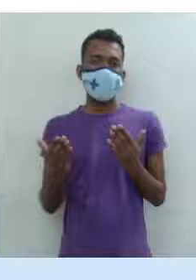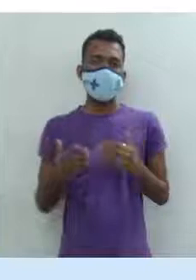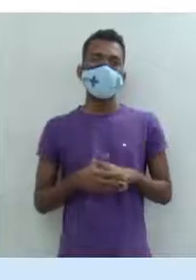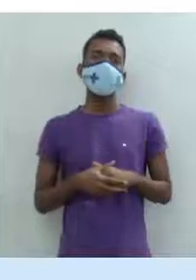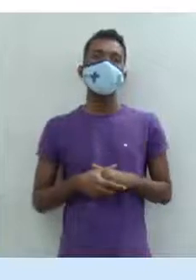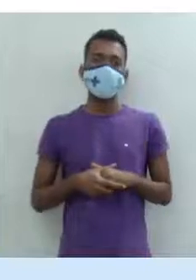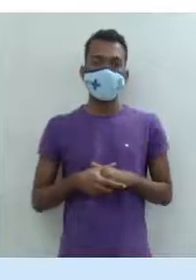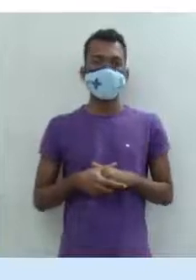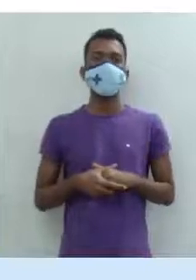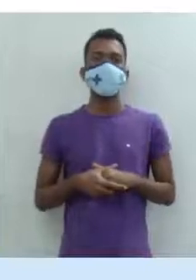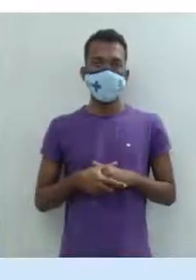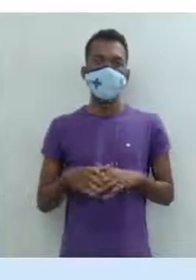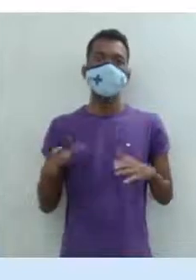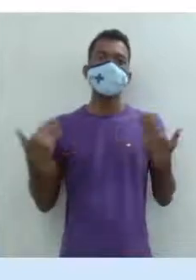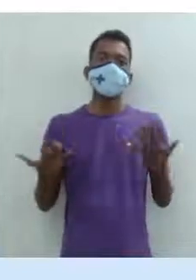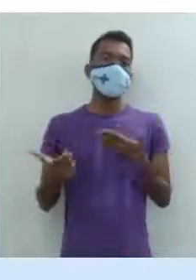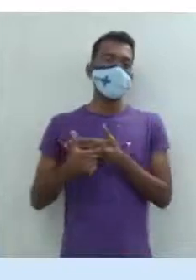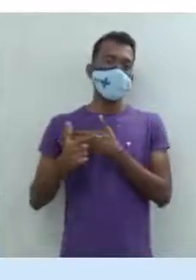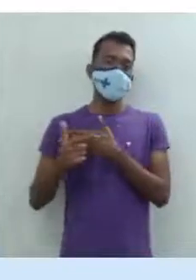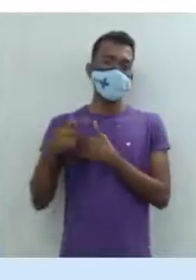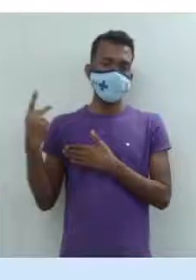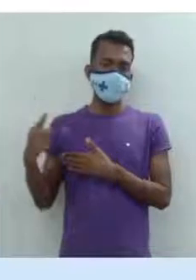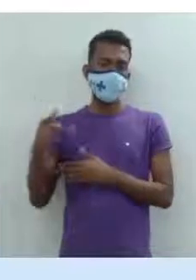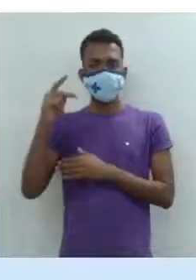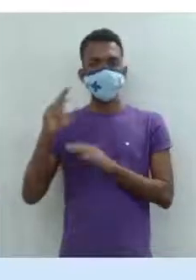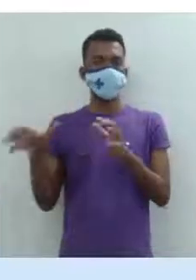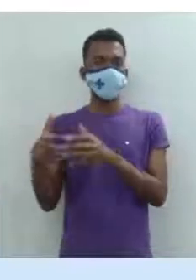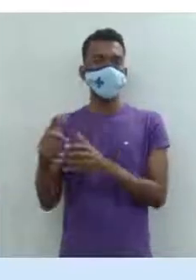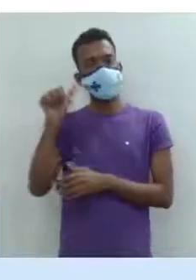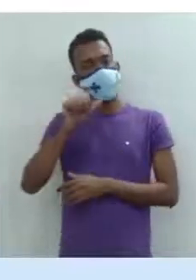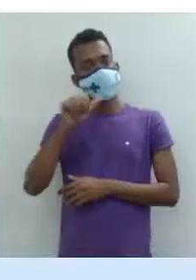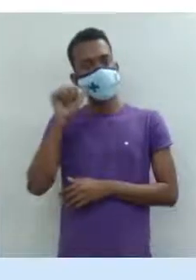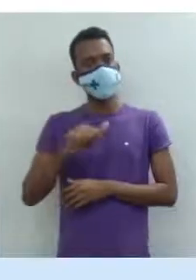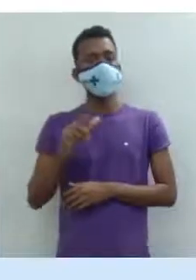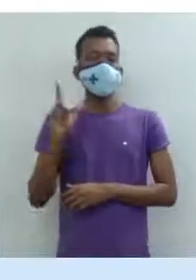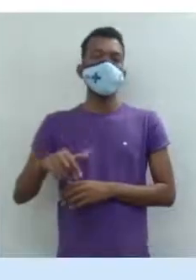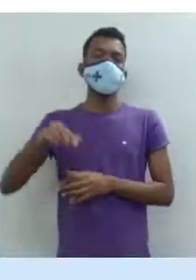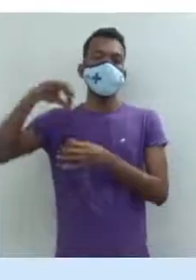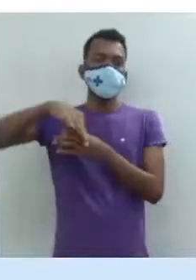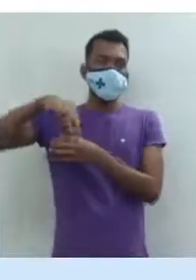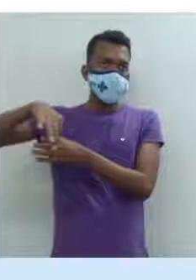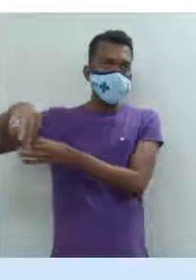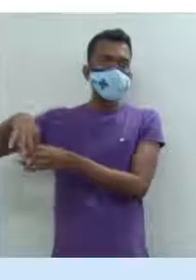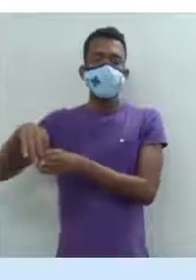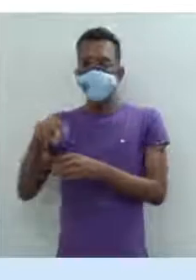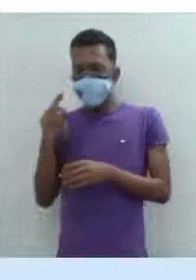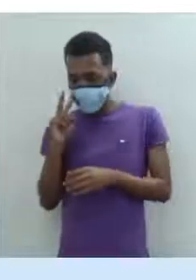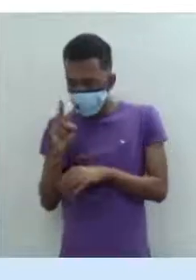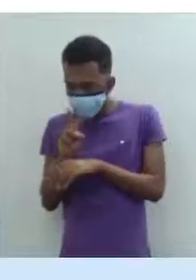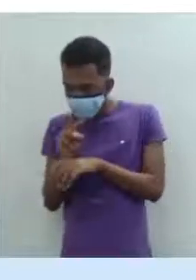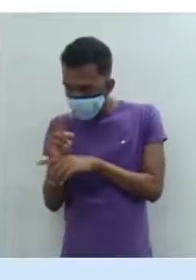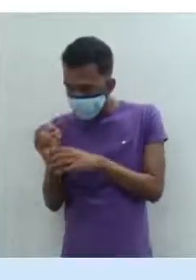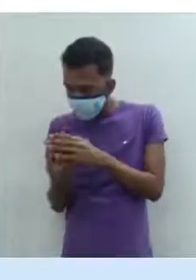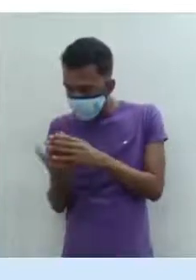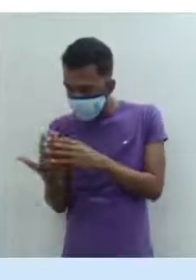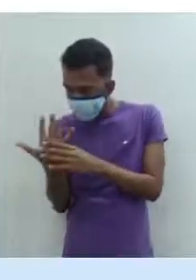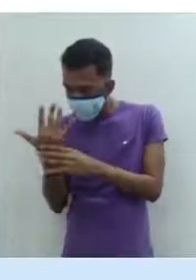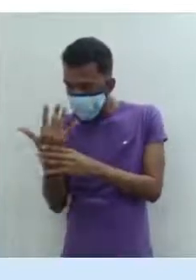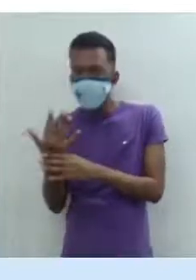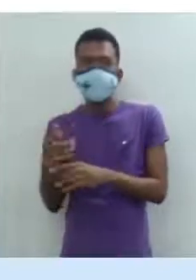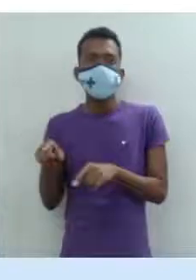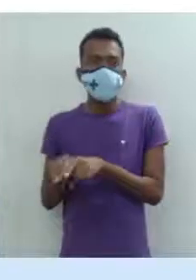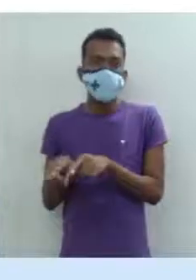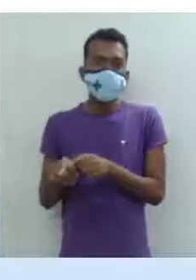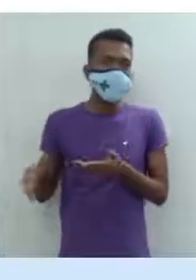Então, qual é a tarefa feminina? Plantar. Acompanhar o crescimento da planta e colher. É